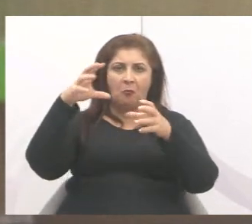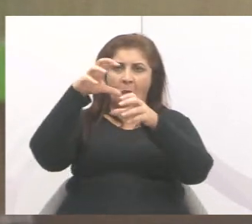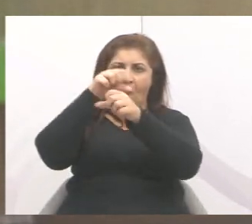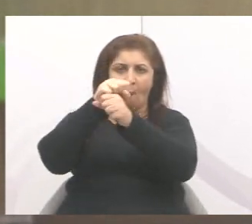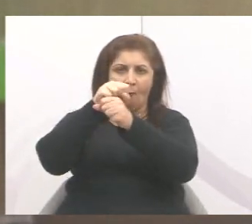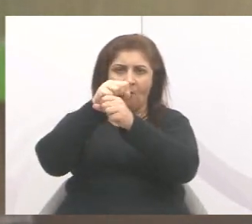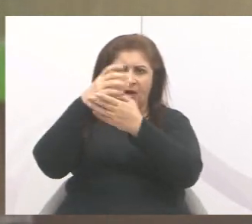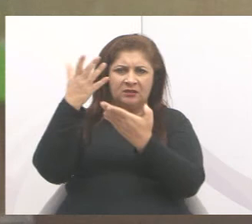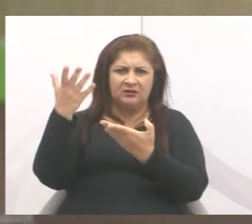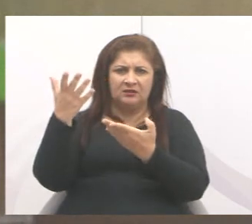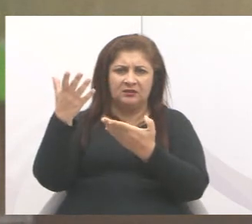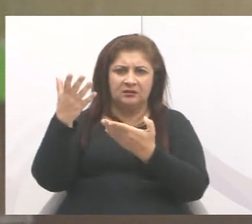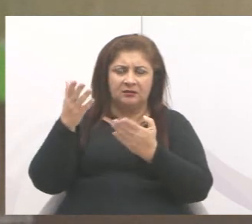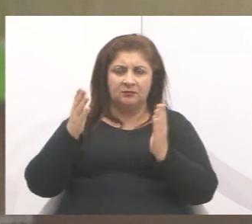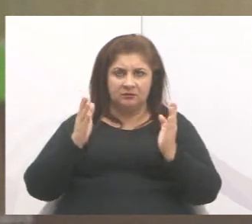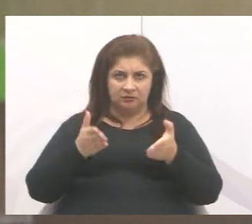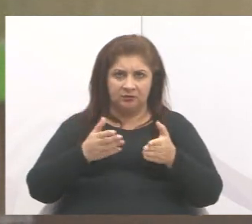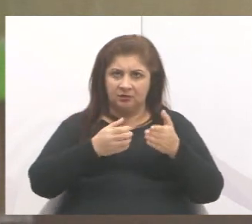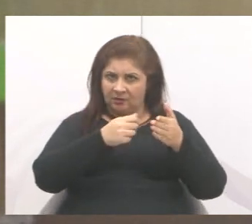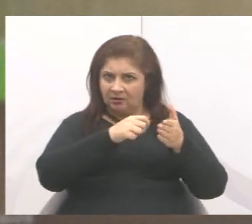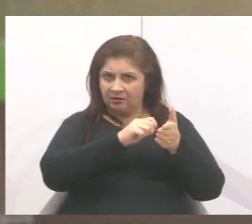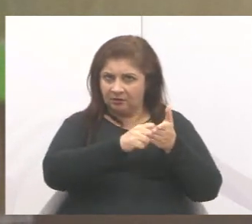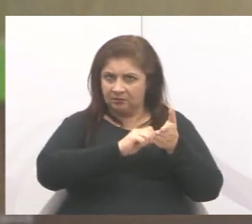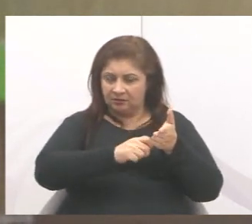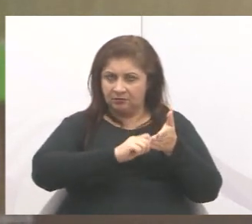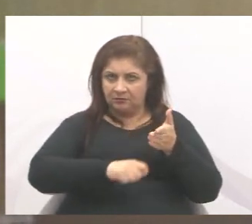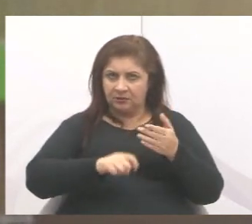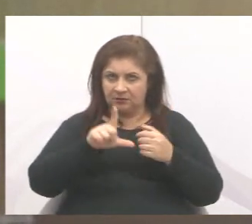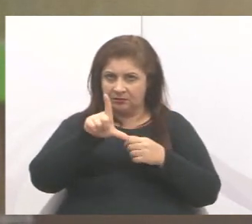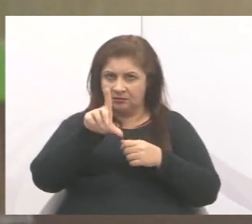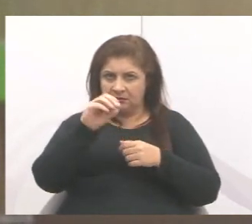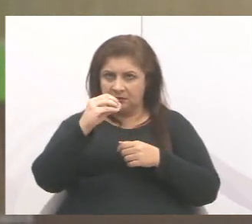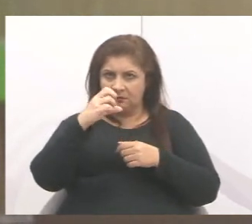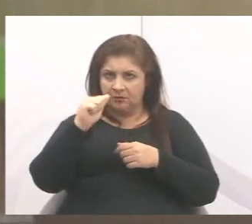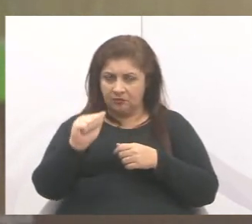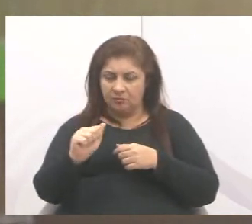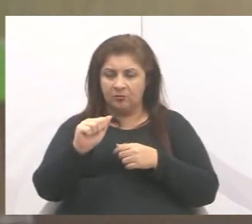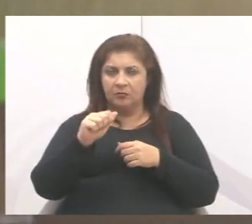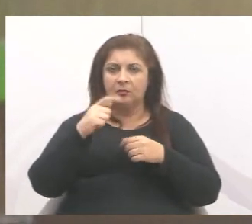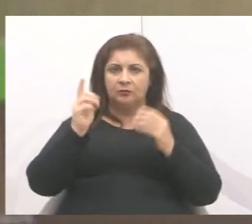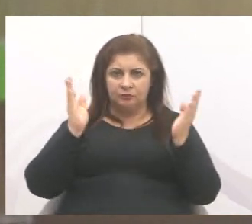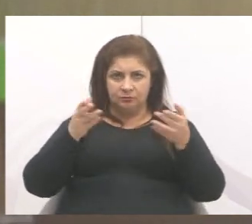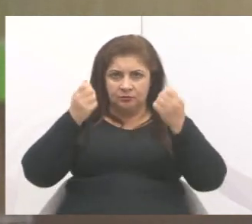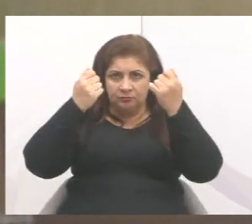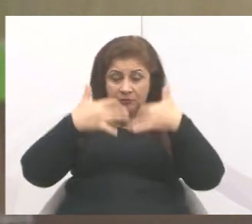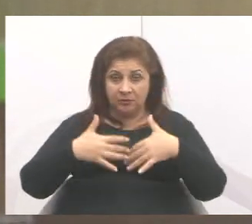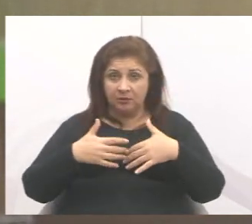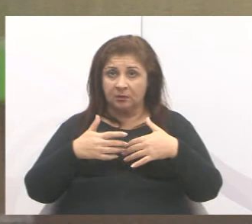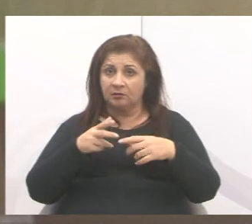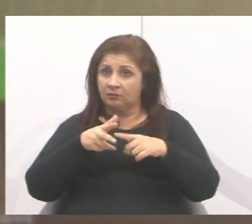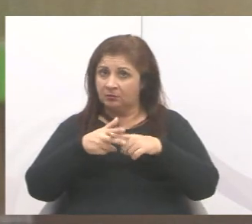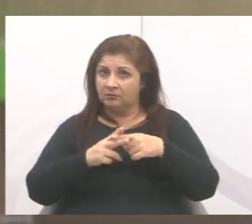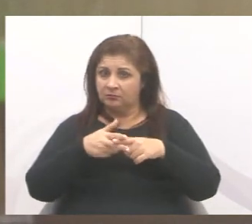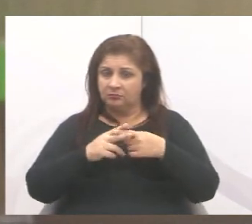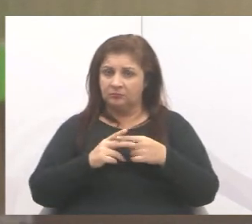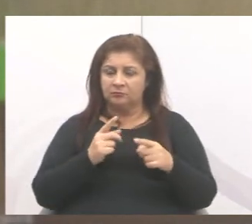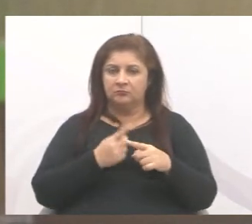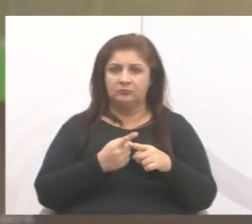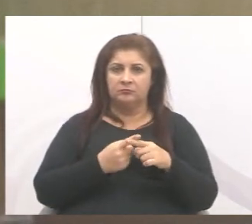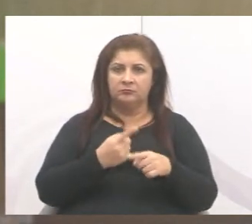funcionar, elas já estão aqui relatadas na LOA 2021-2022, porque aqui tem um valor de R$